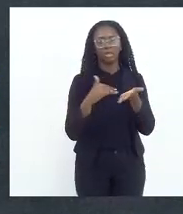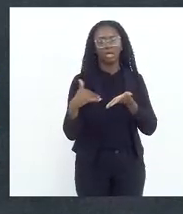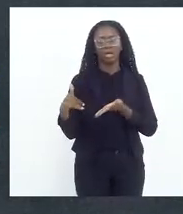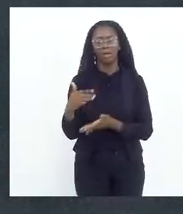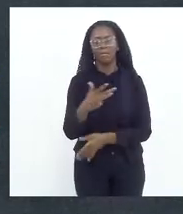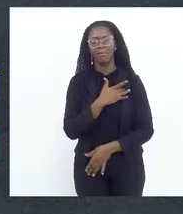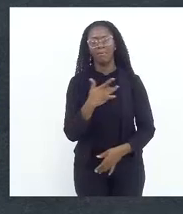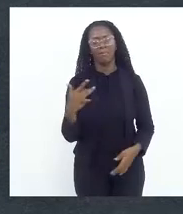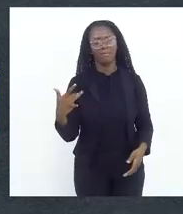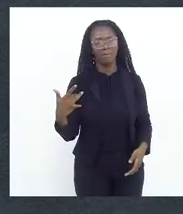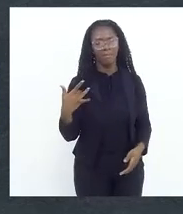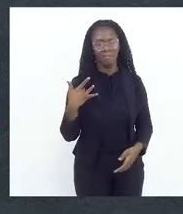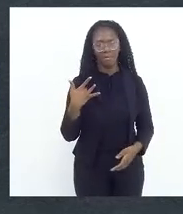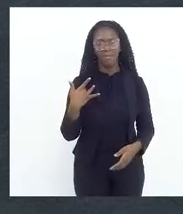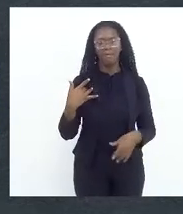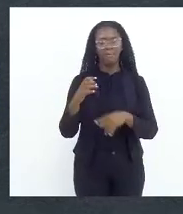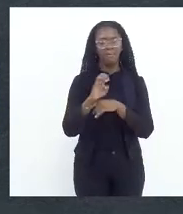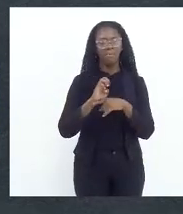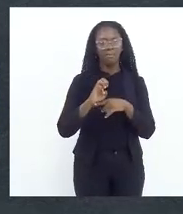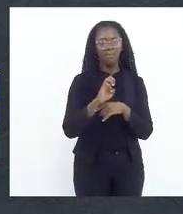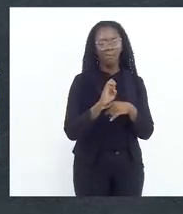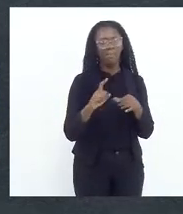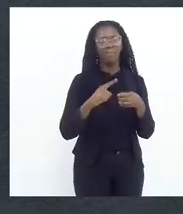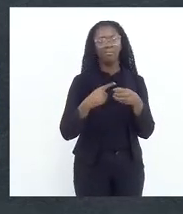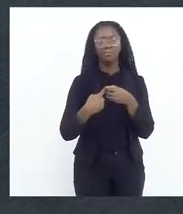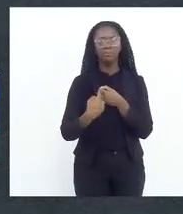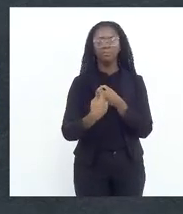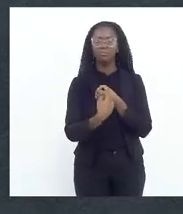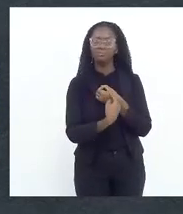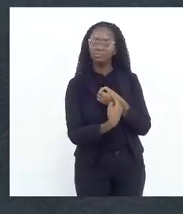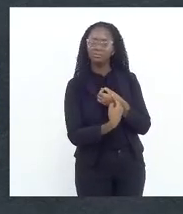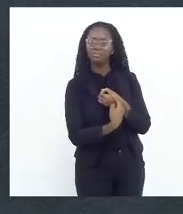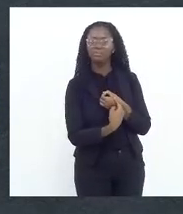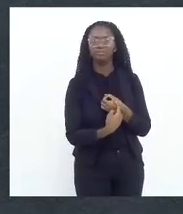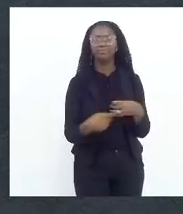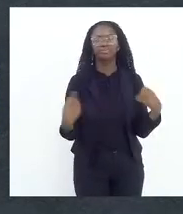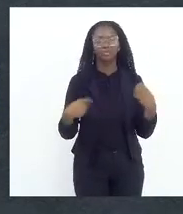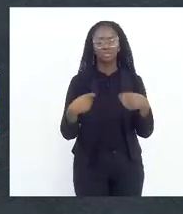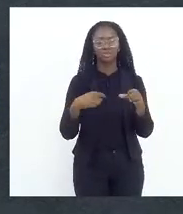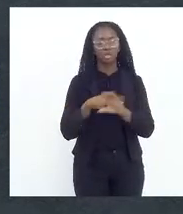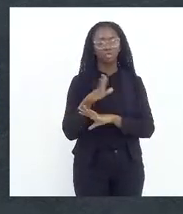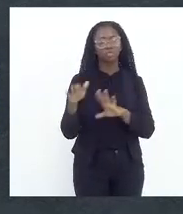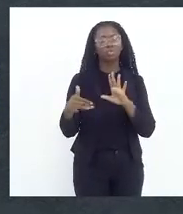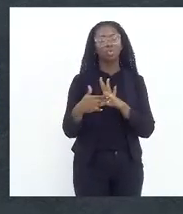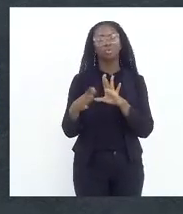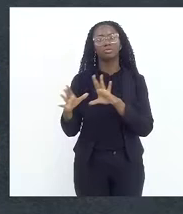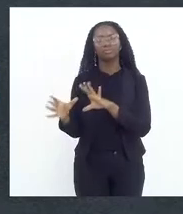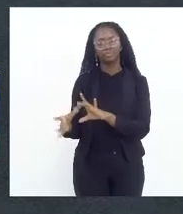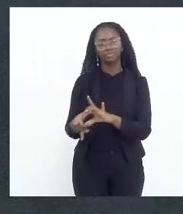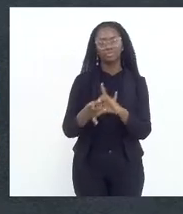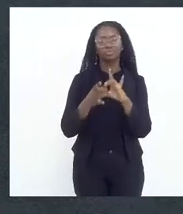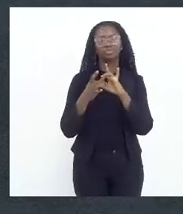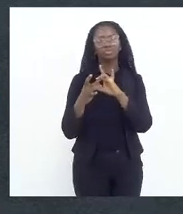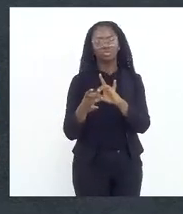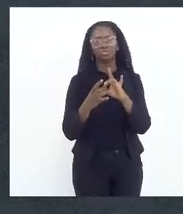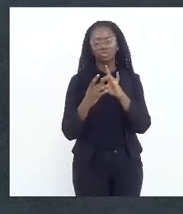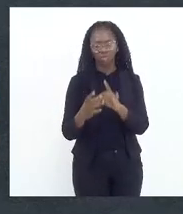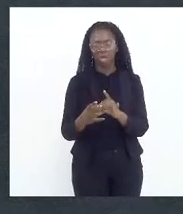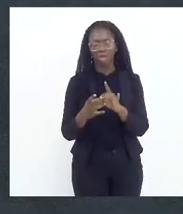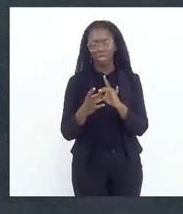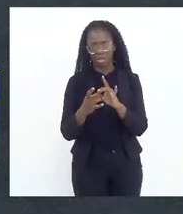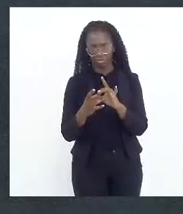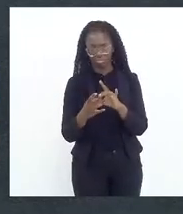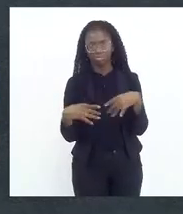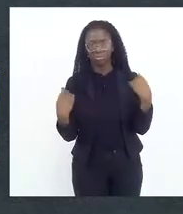saúde estadual e municipais, deviam estar todas rezando na mesma